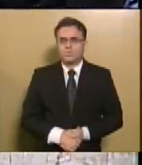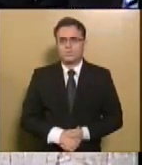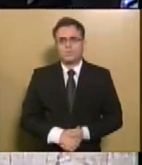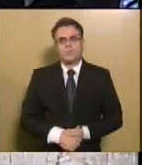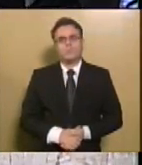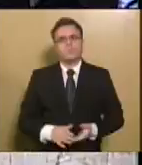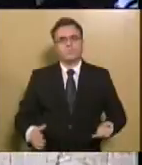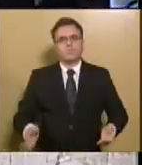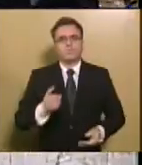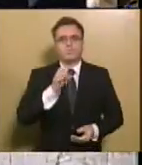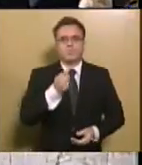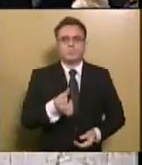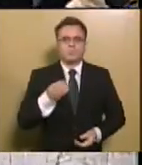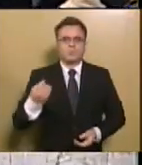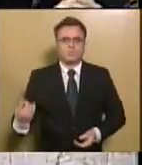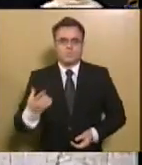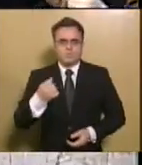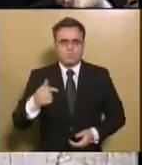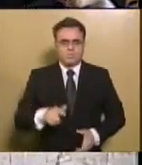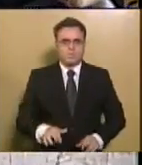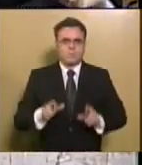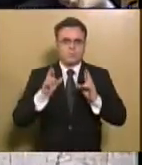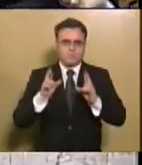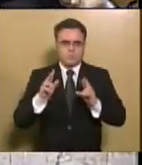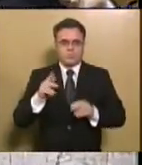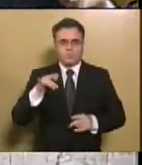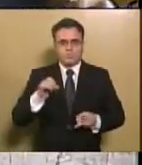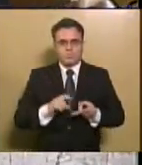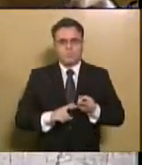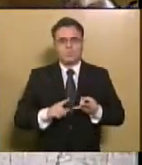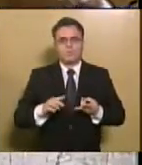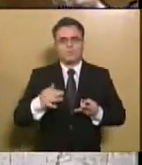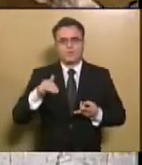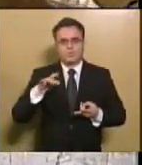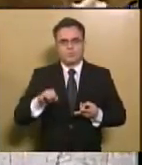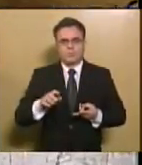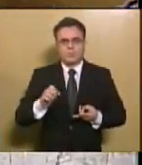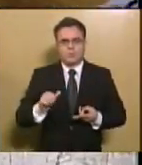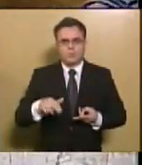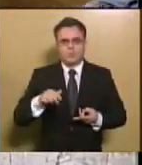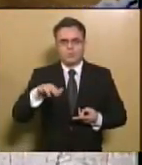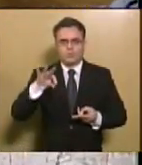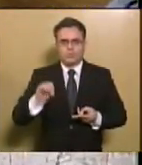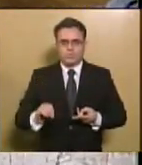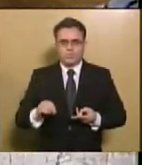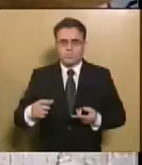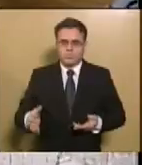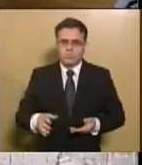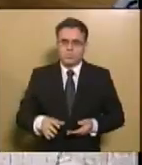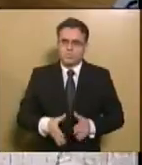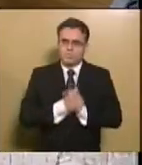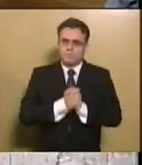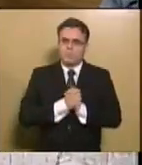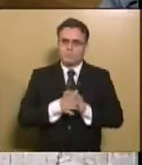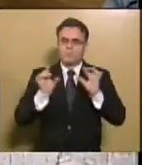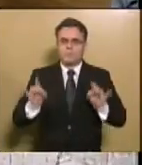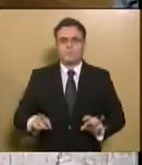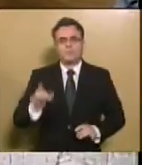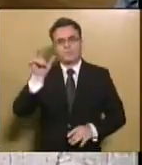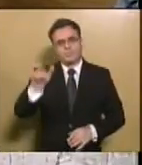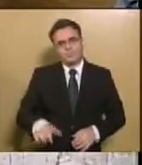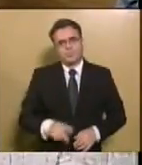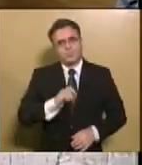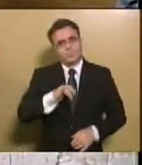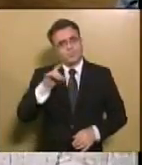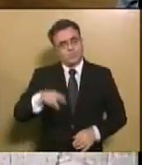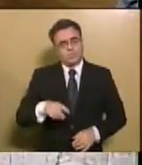Requerimento número 601, de autoria dos deputados Vanderbal Marinho, Jorge Passos e Augusto Bezerra. Congratulações a Vossa Excelência José